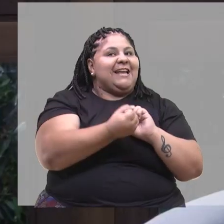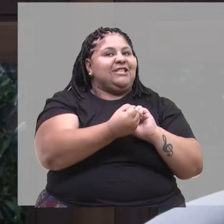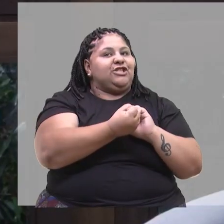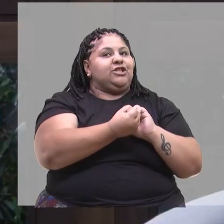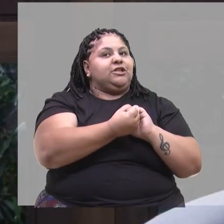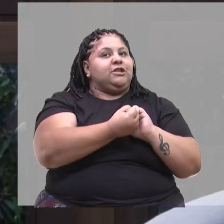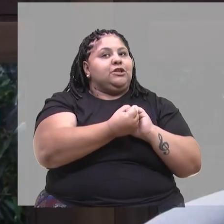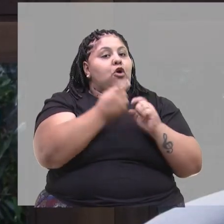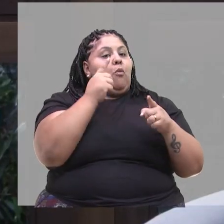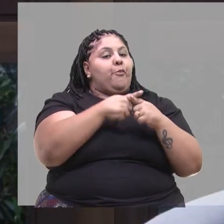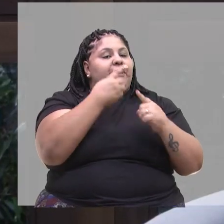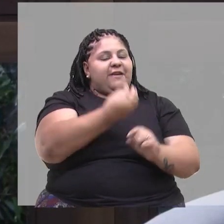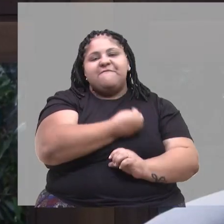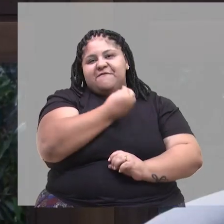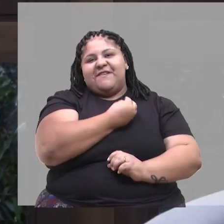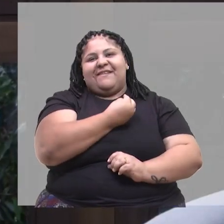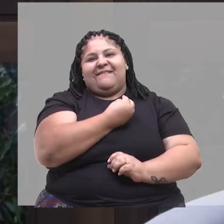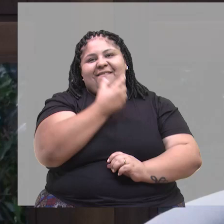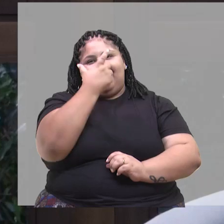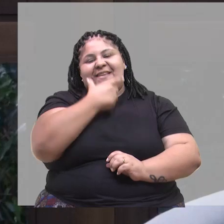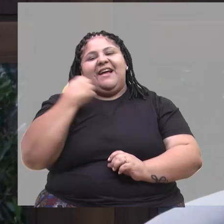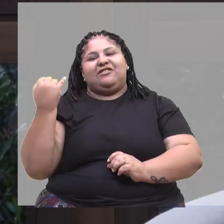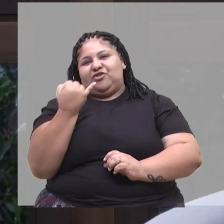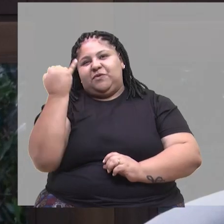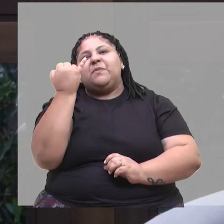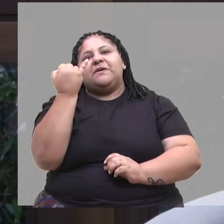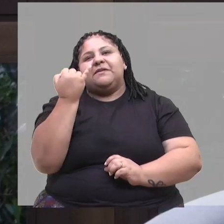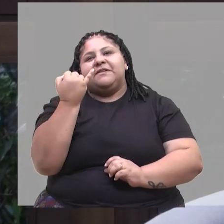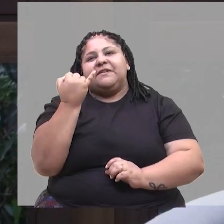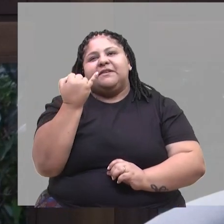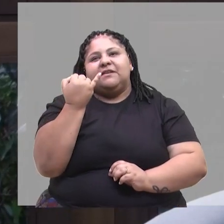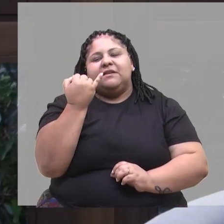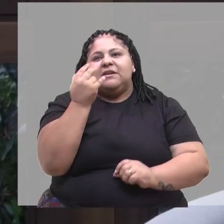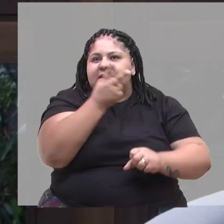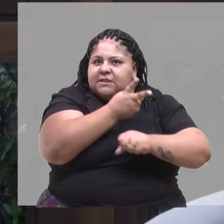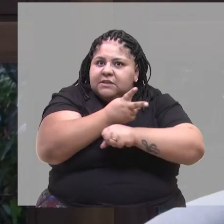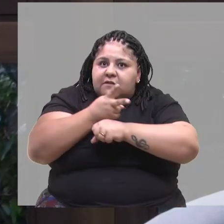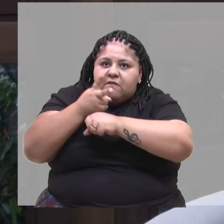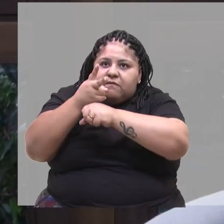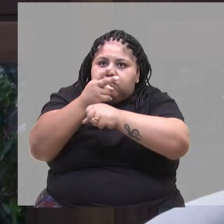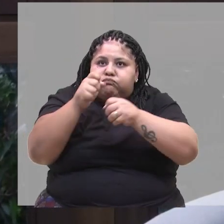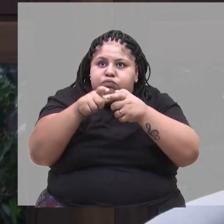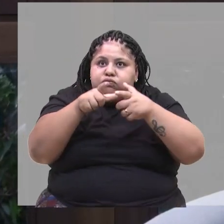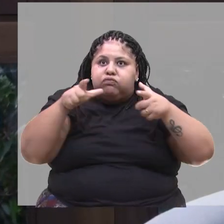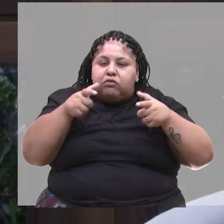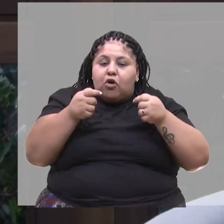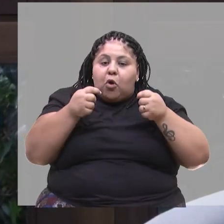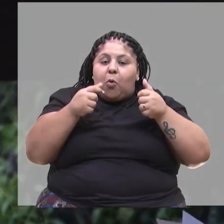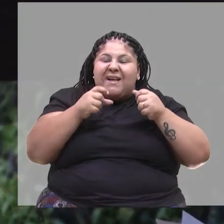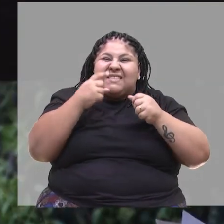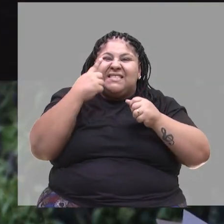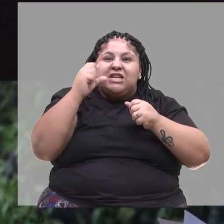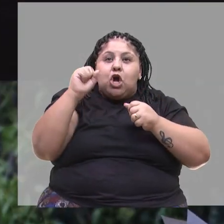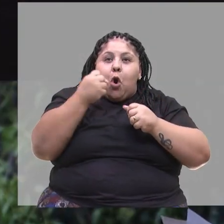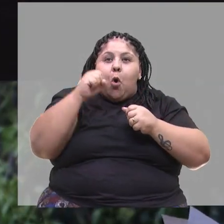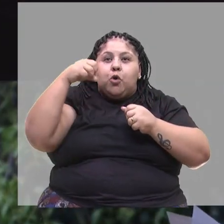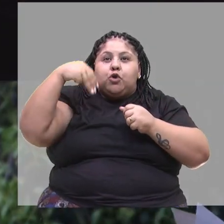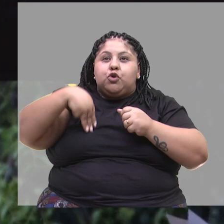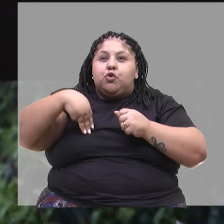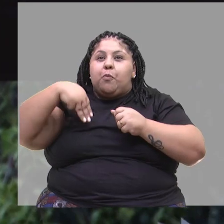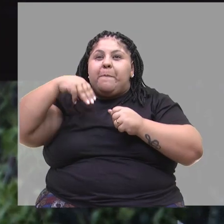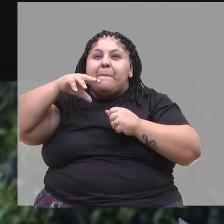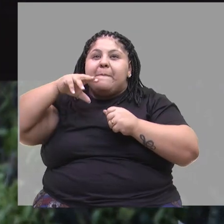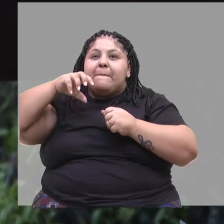eu sou. E eu acho que isso é fundamental. E esse vídeo tomou uma proporção muito grande. Eu tenho quase 8.000 acessos de visualização nesse